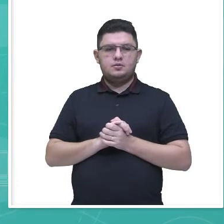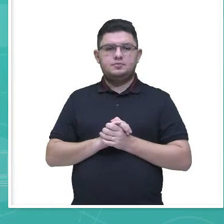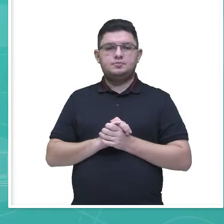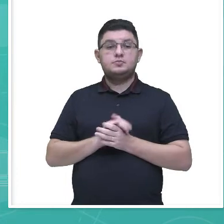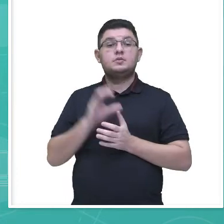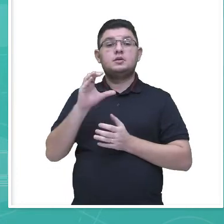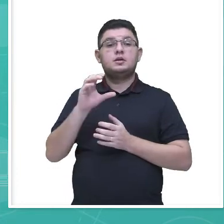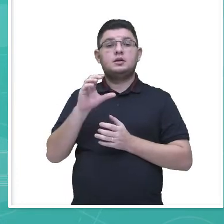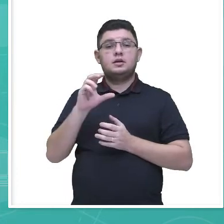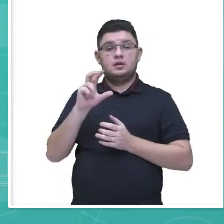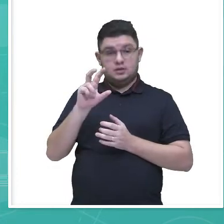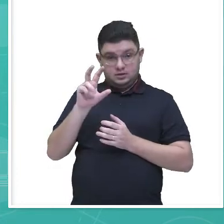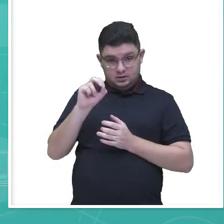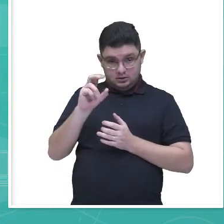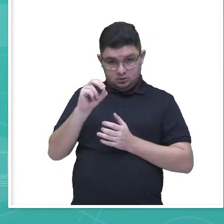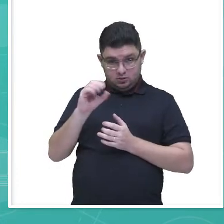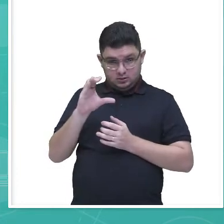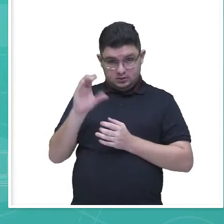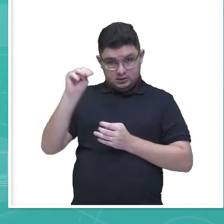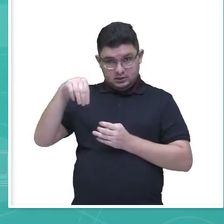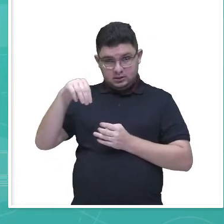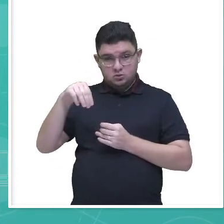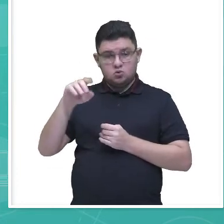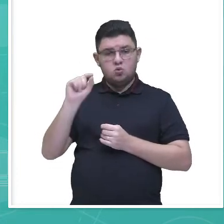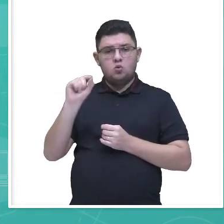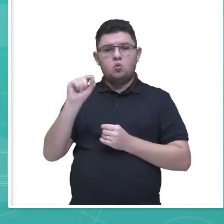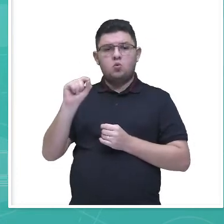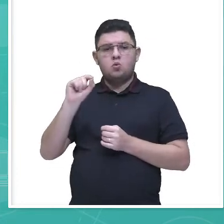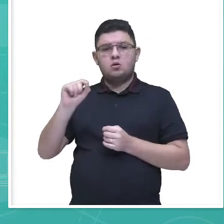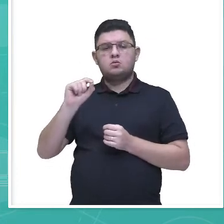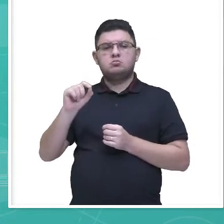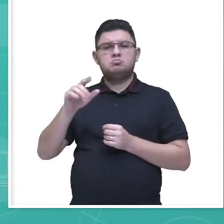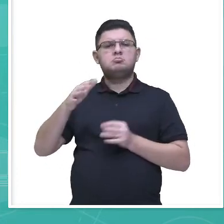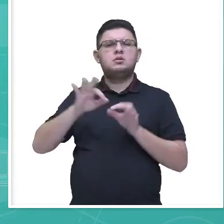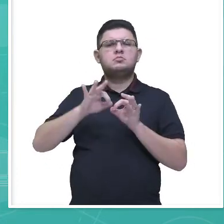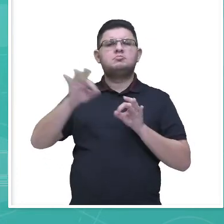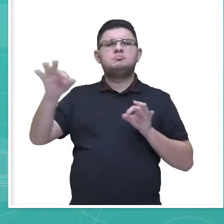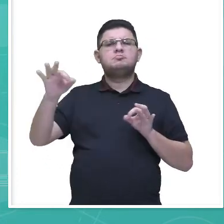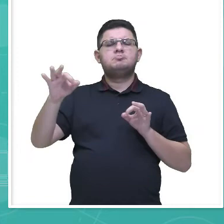50 centímetros, né? 50 centímetros, quantos metros nós vamos ter aí?